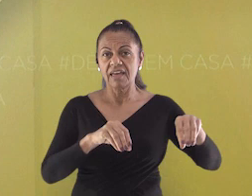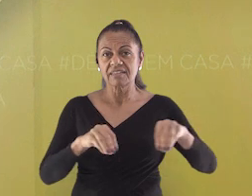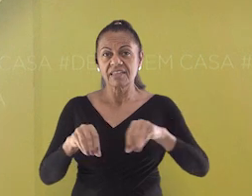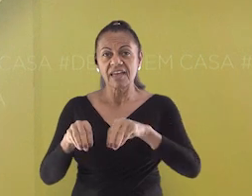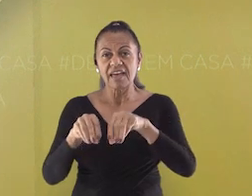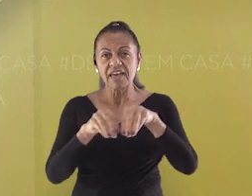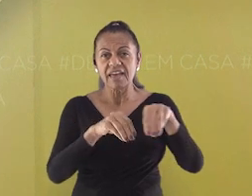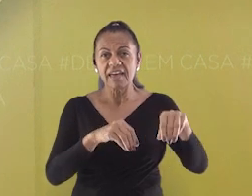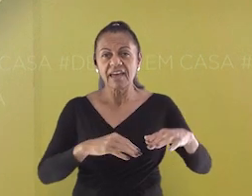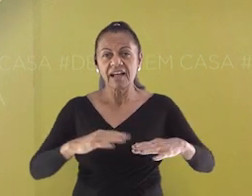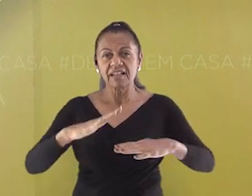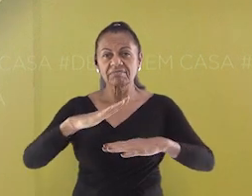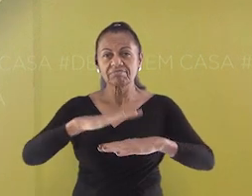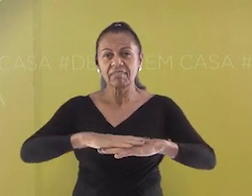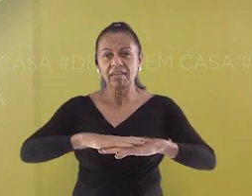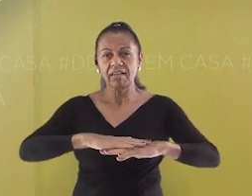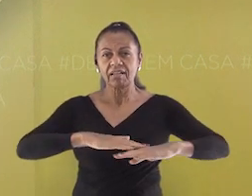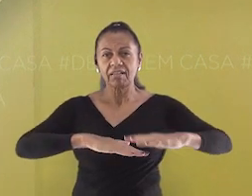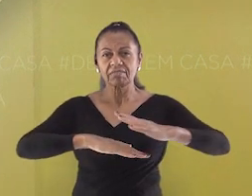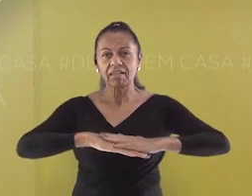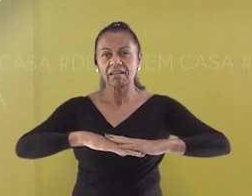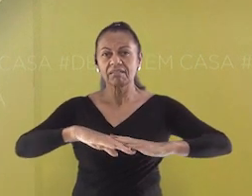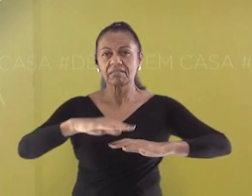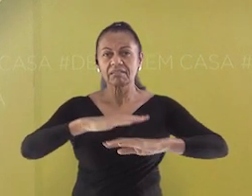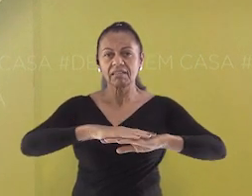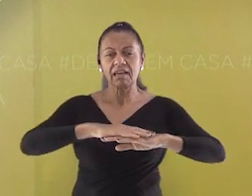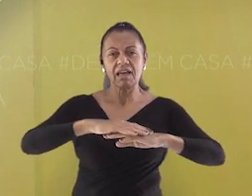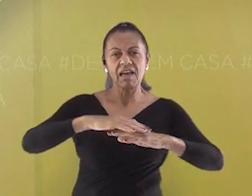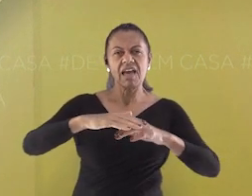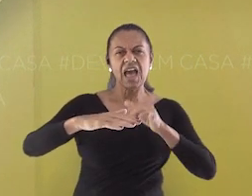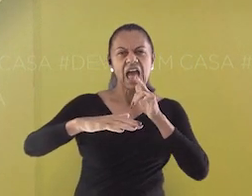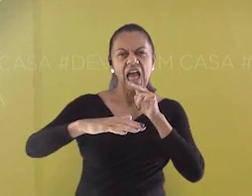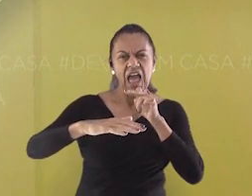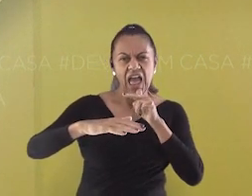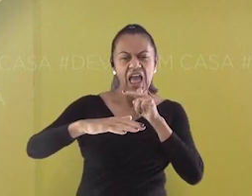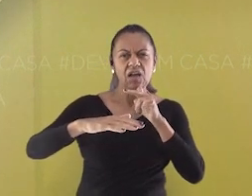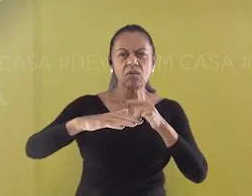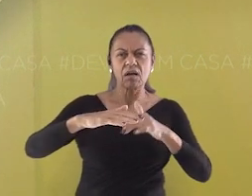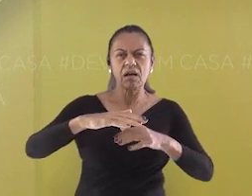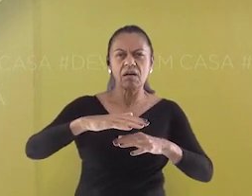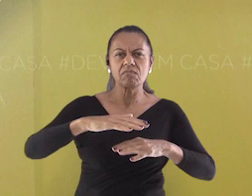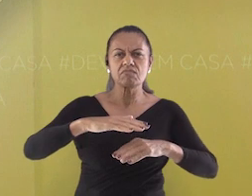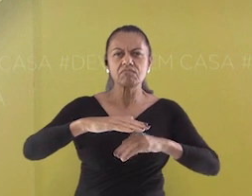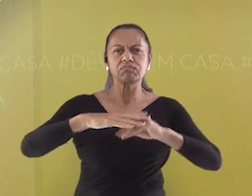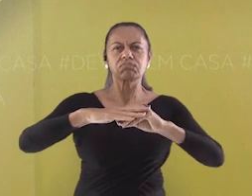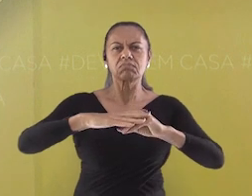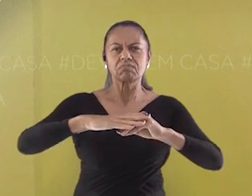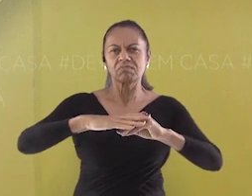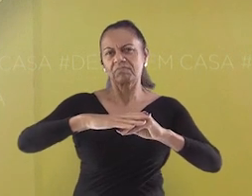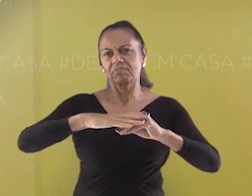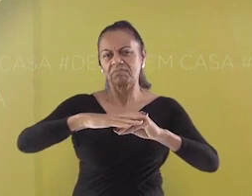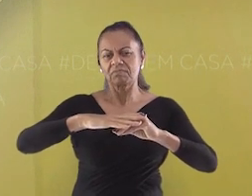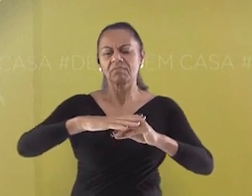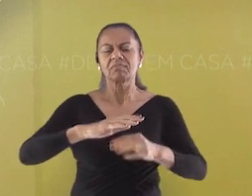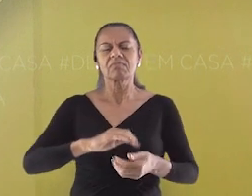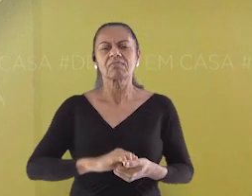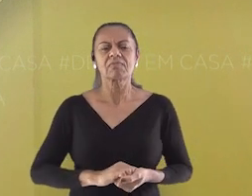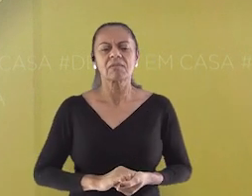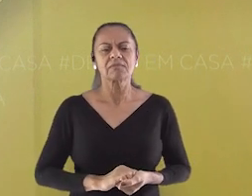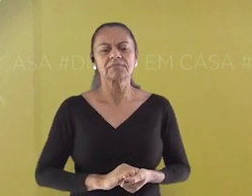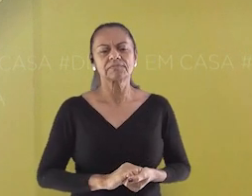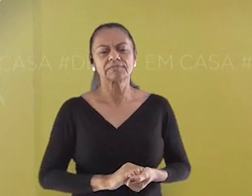soterramento rápido e com sedimentos finos para que não haja nem o apodrecimento do corpo e